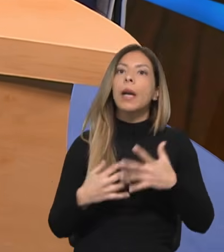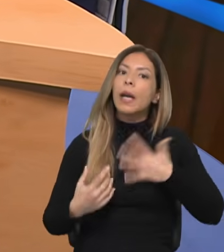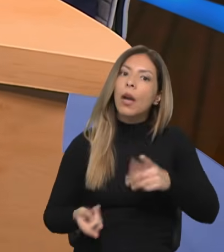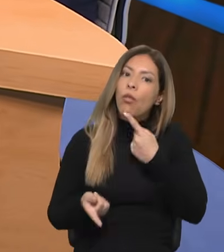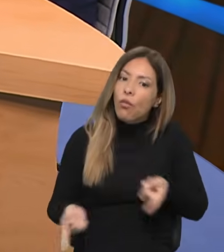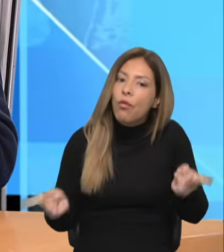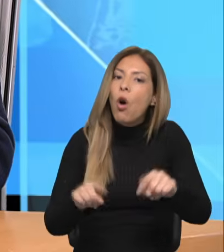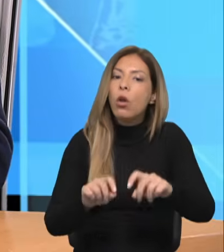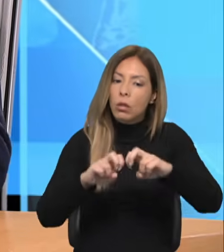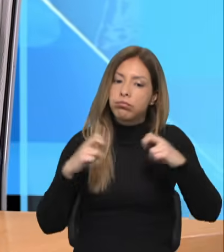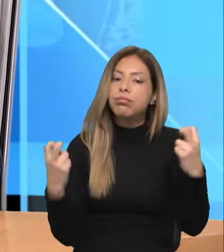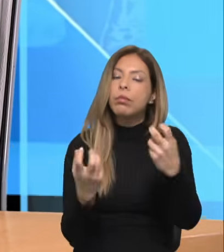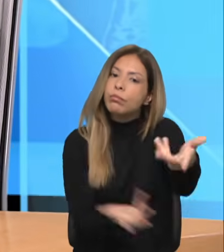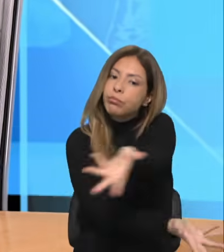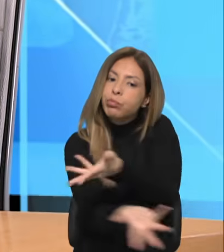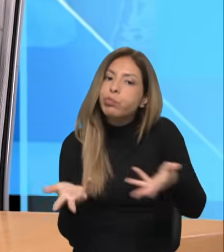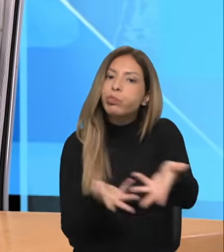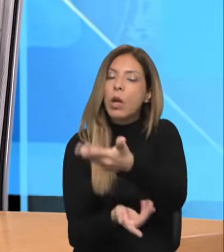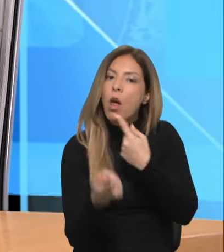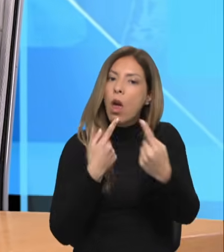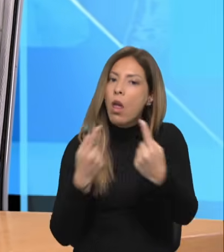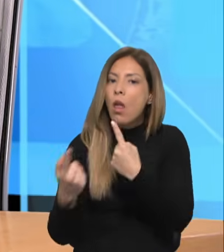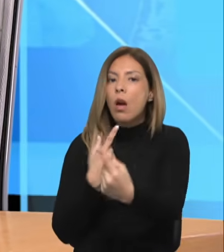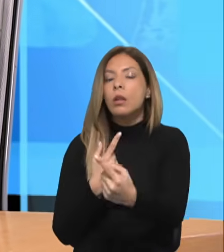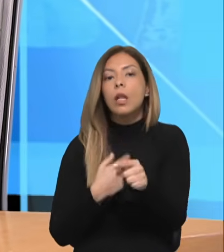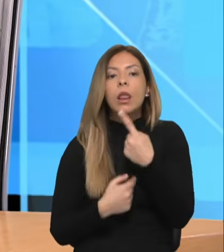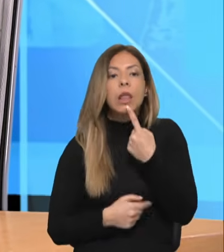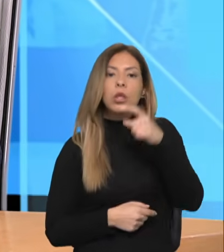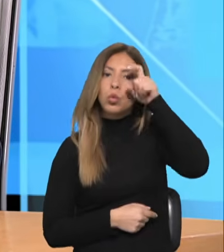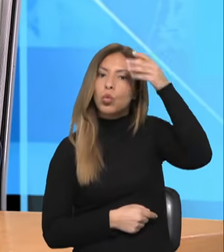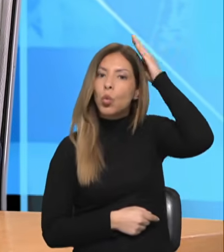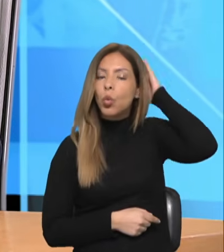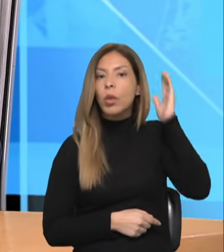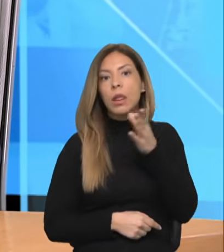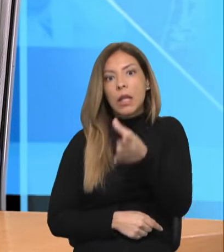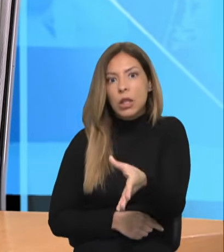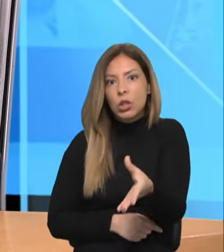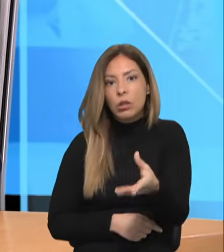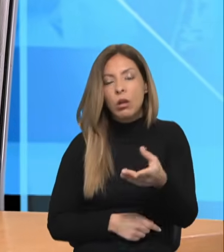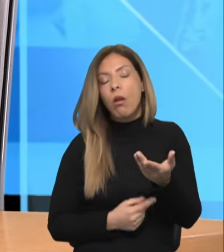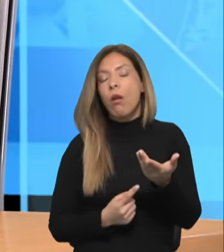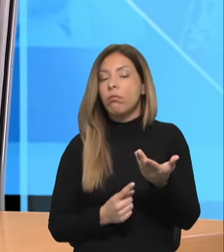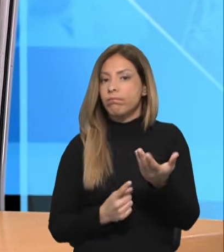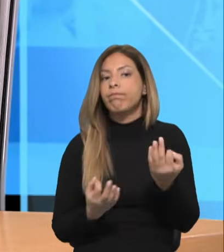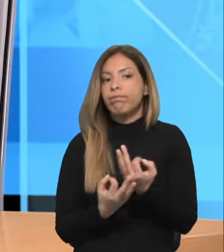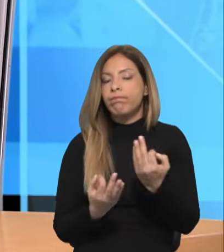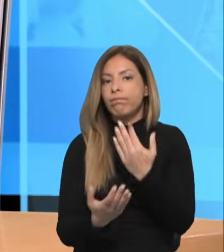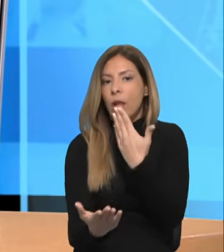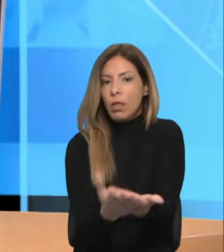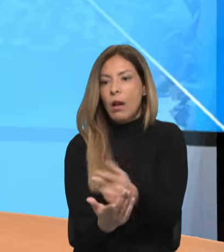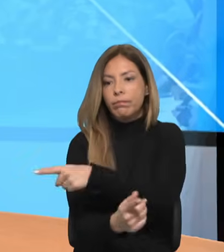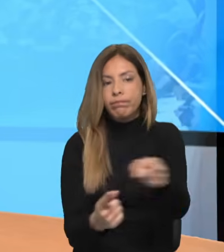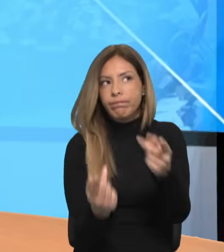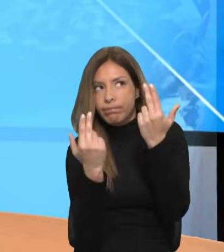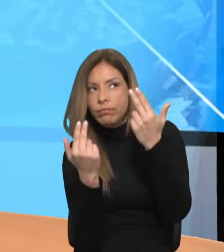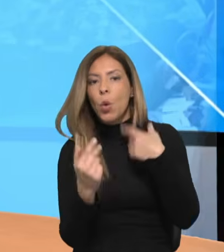das negociações. É já um sinal de que António José Seguro, quando fala, segundo o próprio, tem consequência. E esse é,